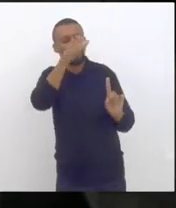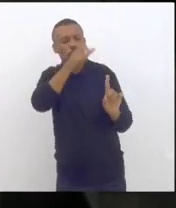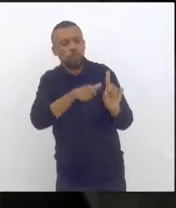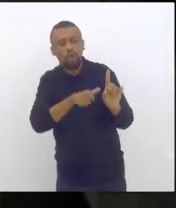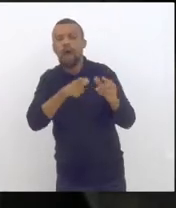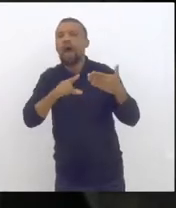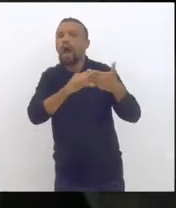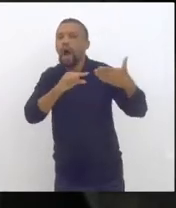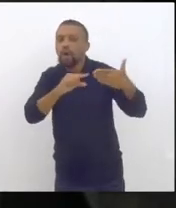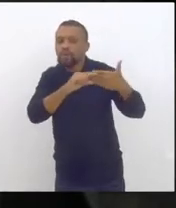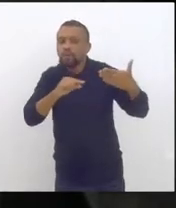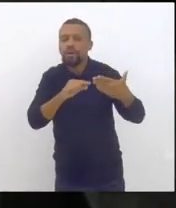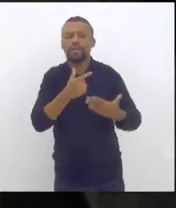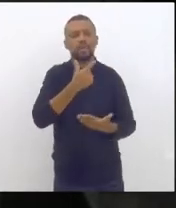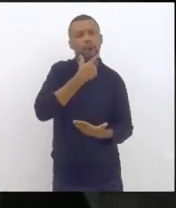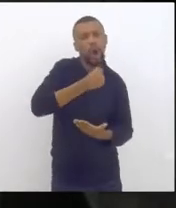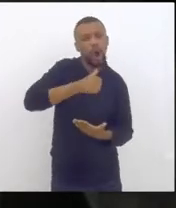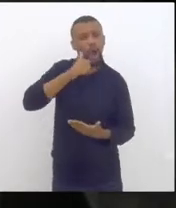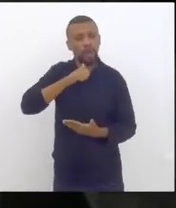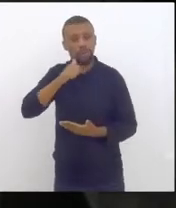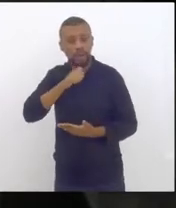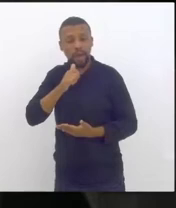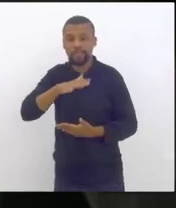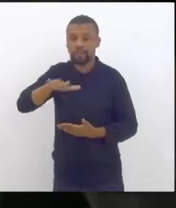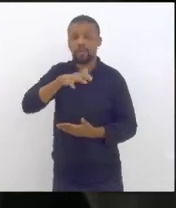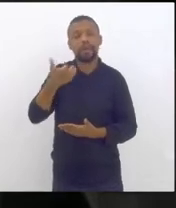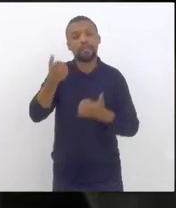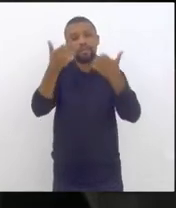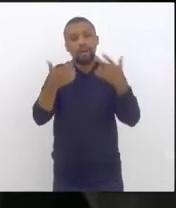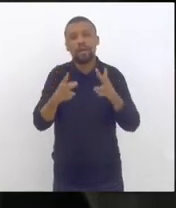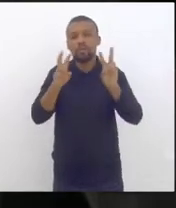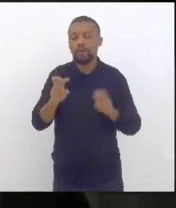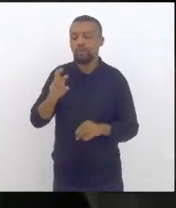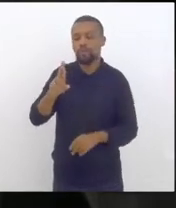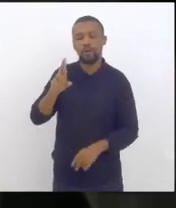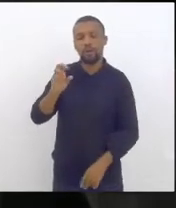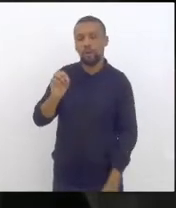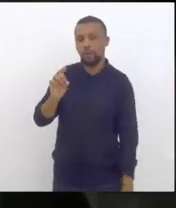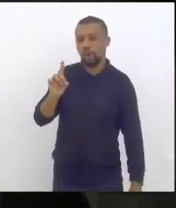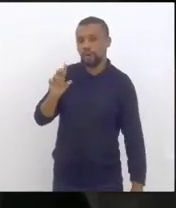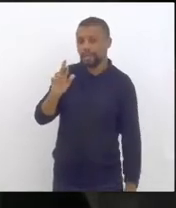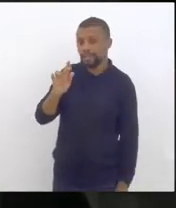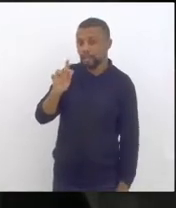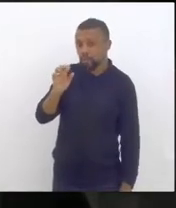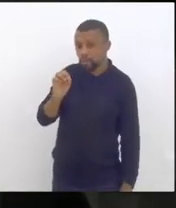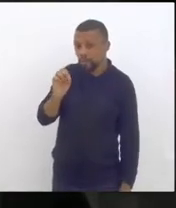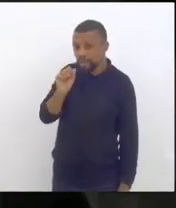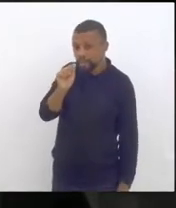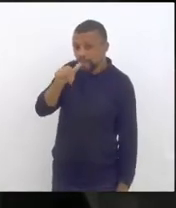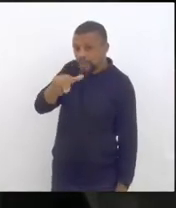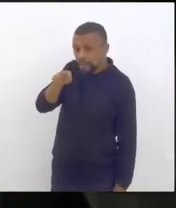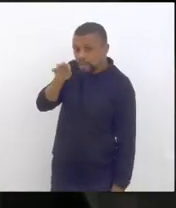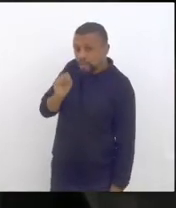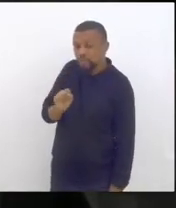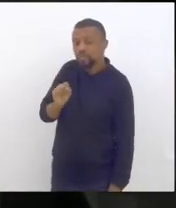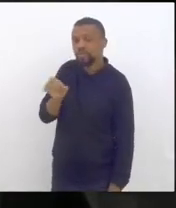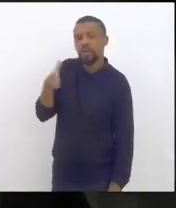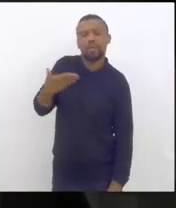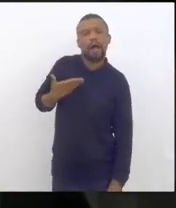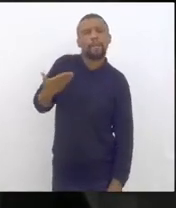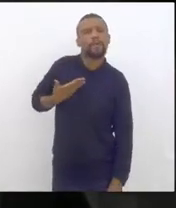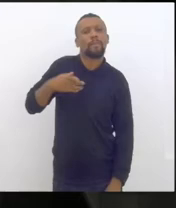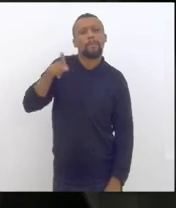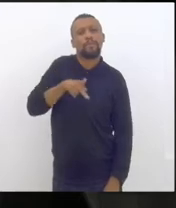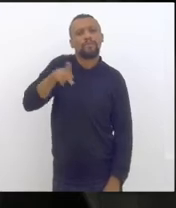autores e autoras eu quero que falar do Rodrigo Santos por exemplo das colega professor o que